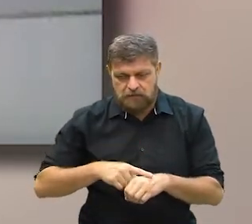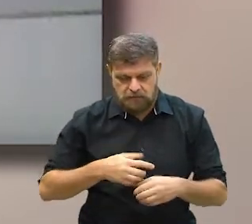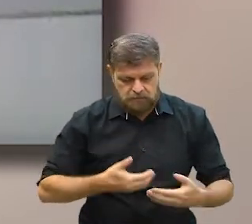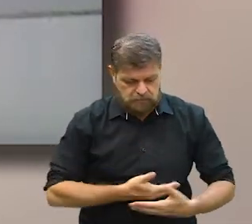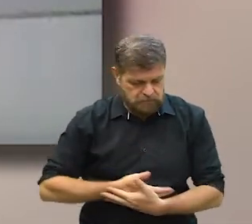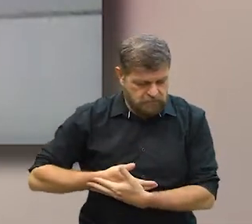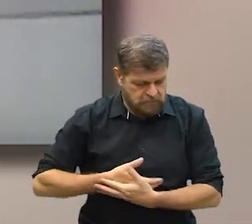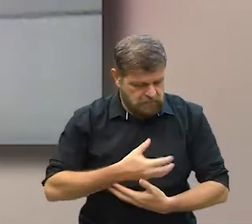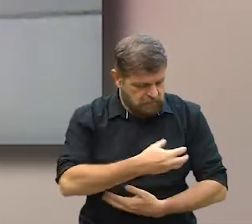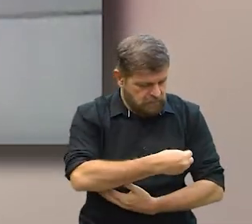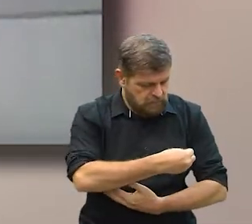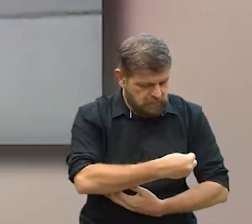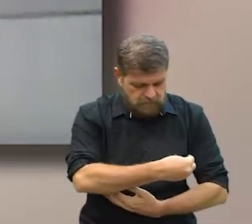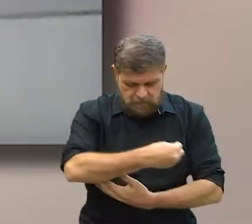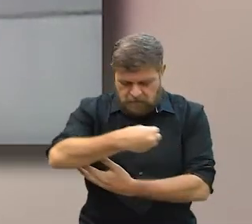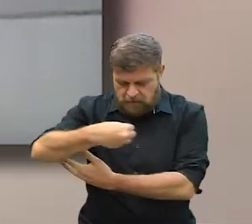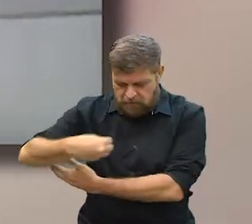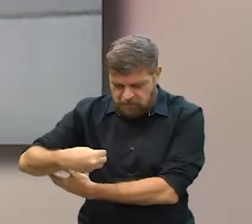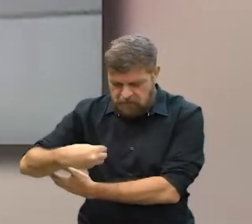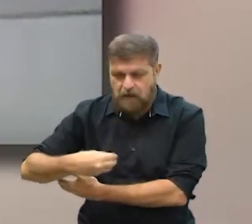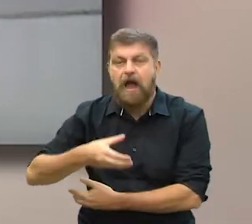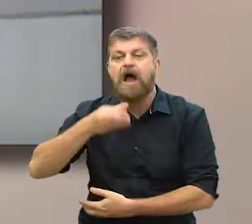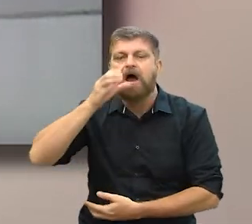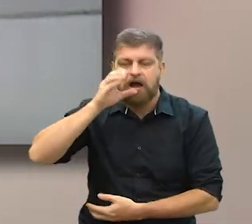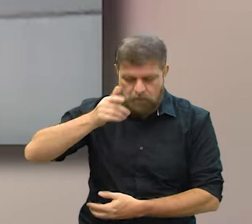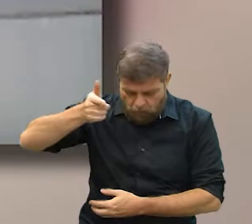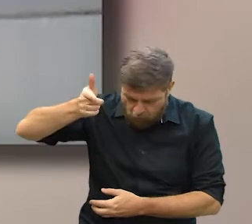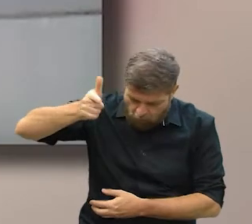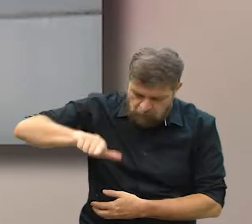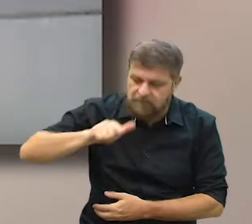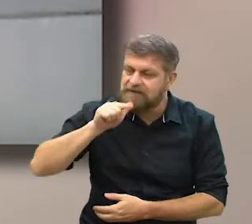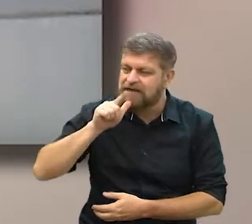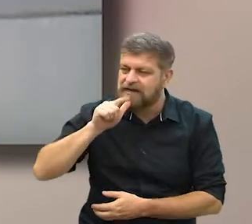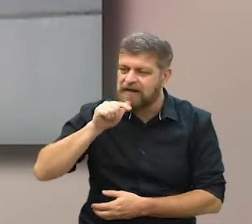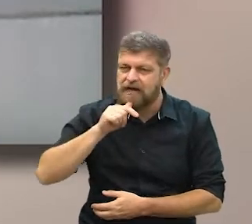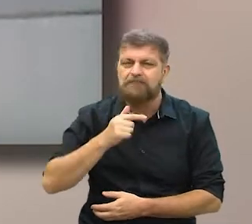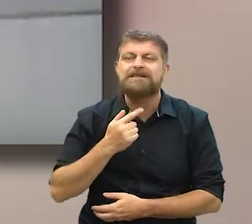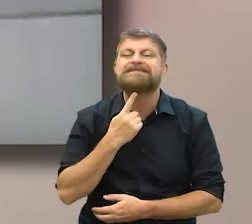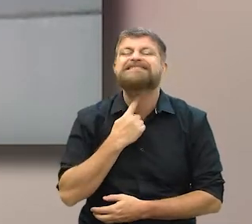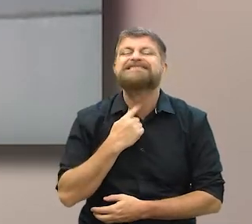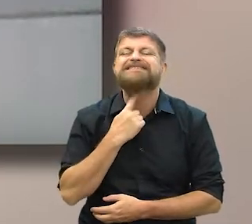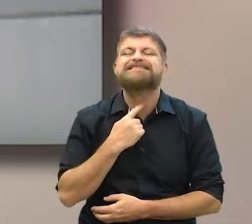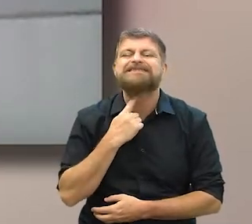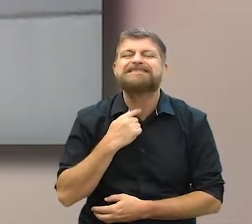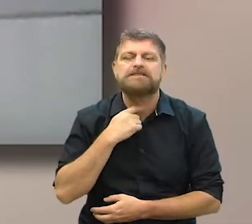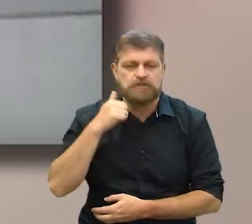né, eu tomava mais um. Então, a gente tem sede mesmo, né?